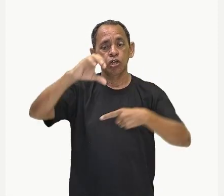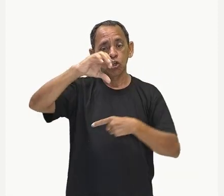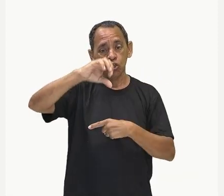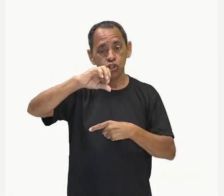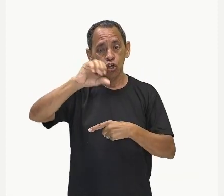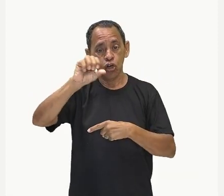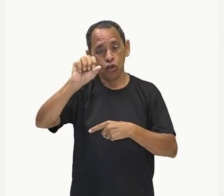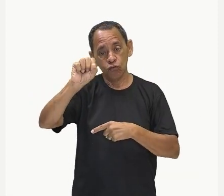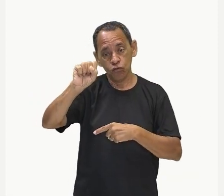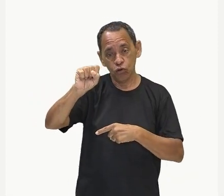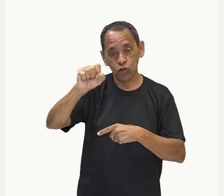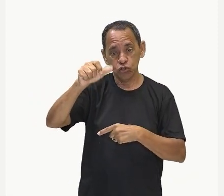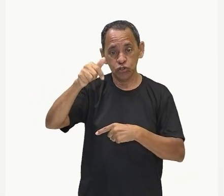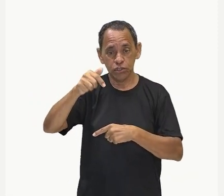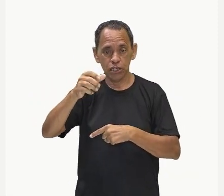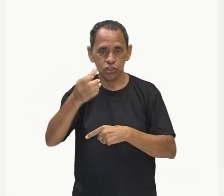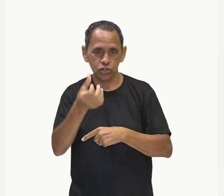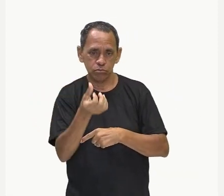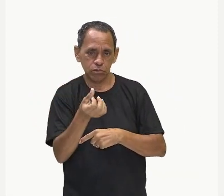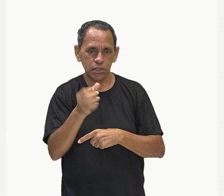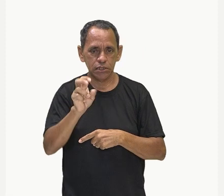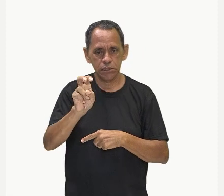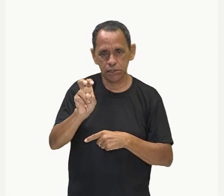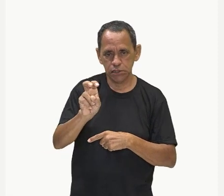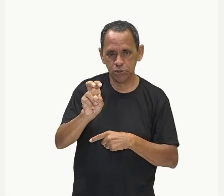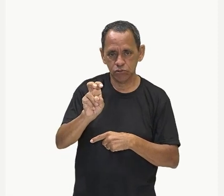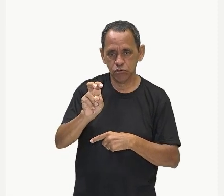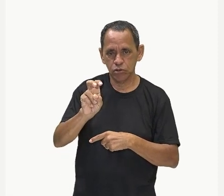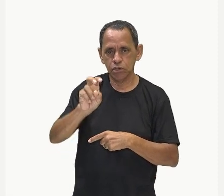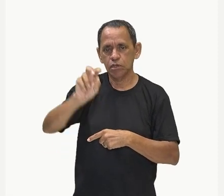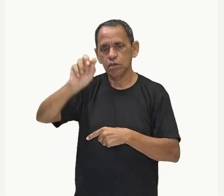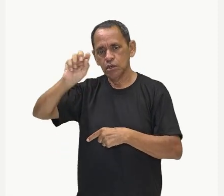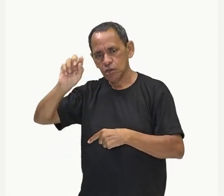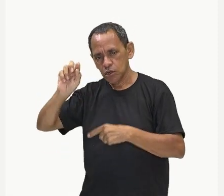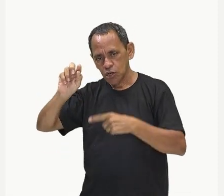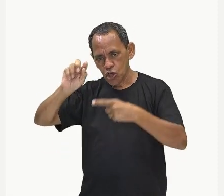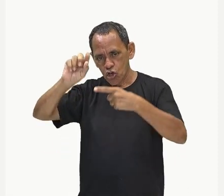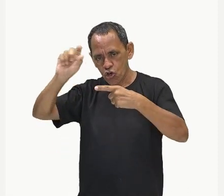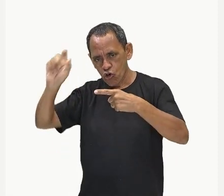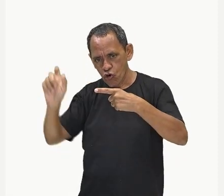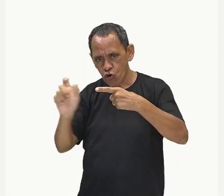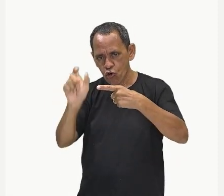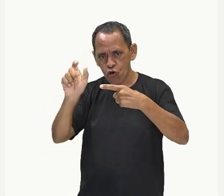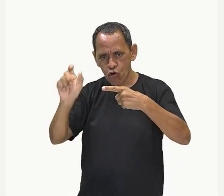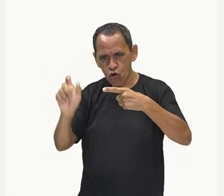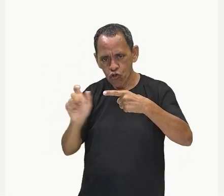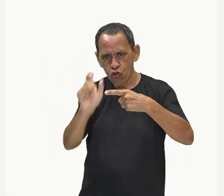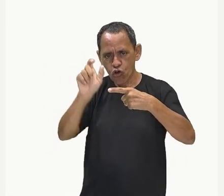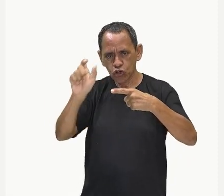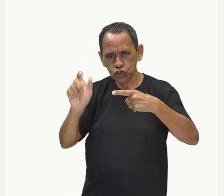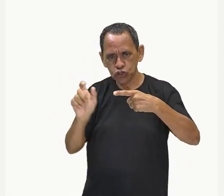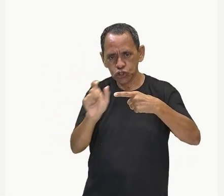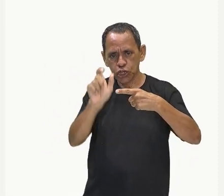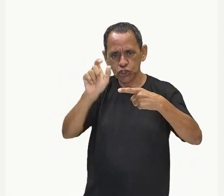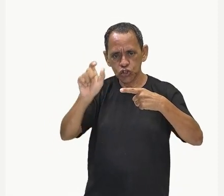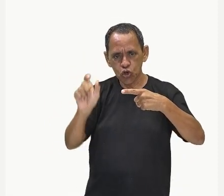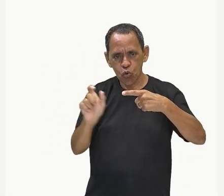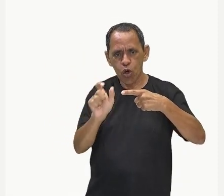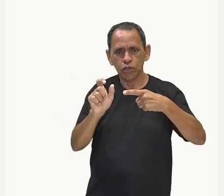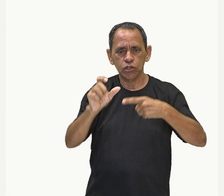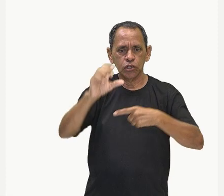ó. 1, 2, 3, 4 zeros, tá? E aí eu coloco a minha